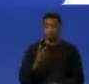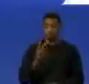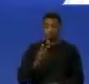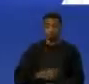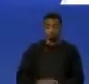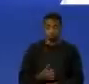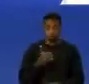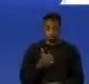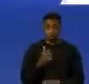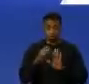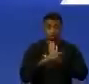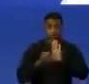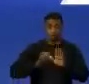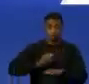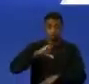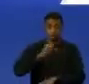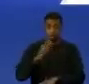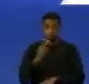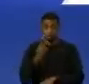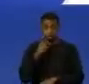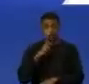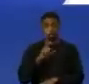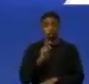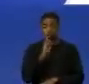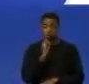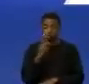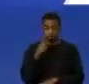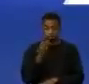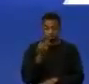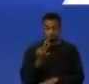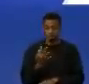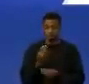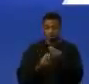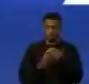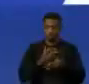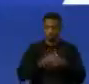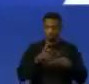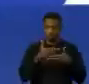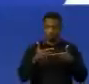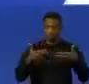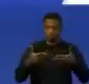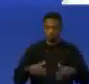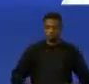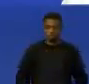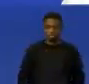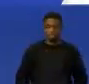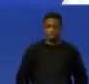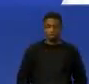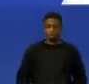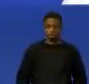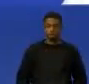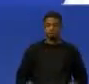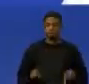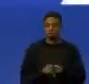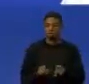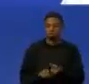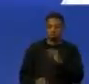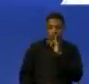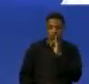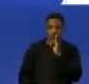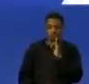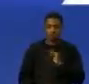92. E essa questão de 92 é uma questão que fala sobre doenças, e fala aqui da